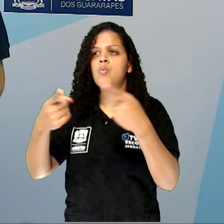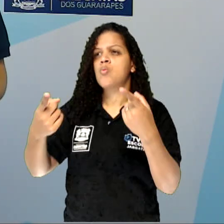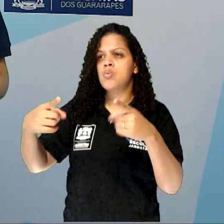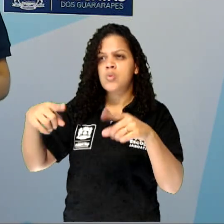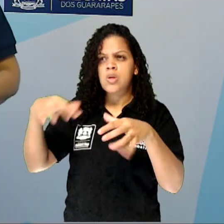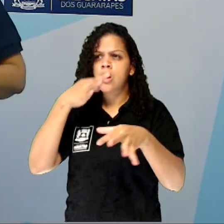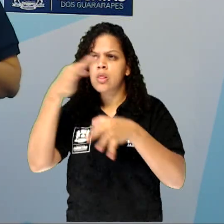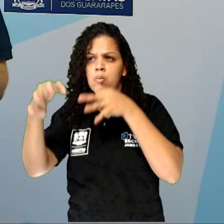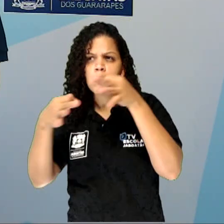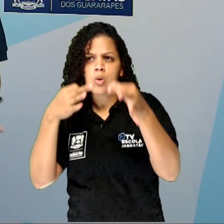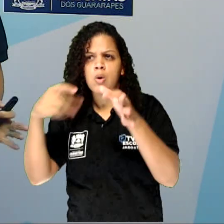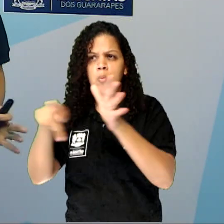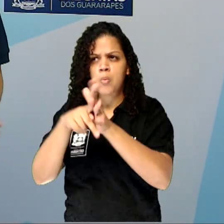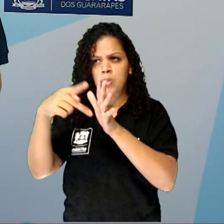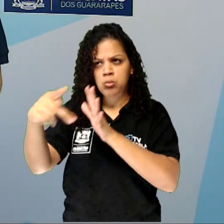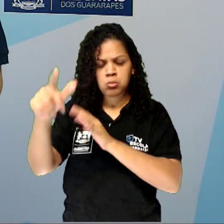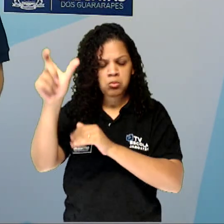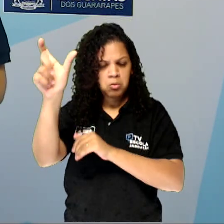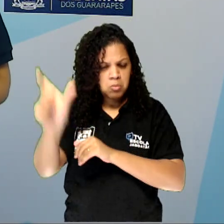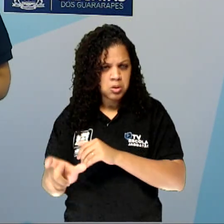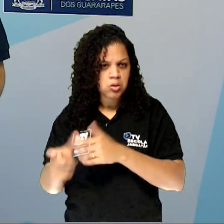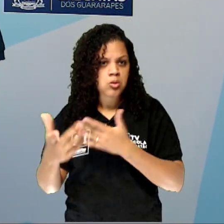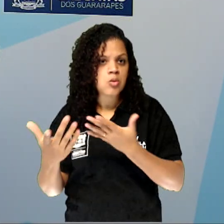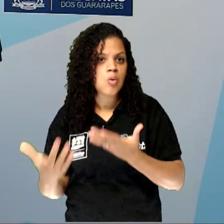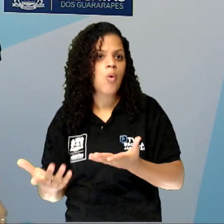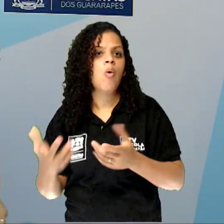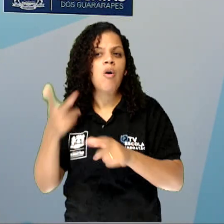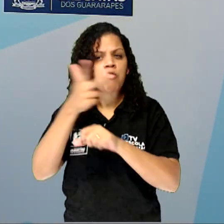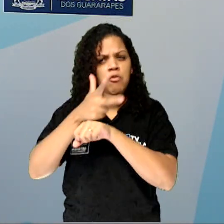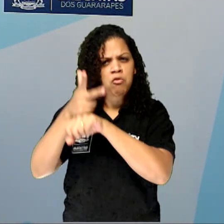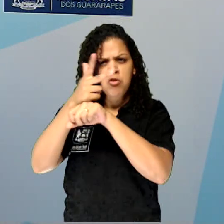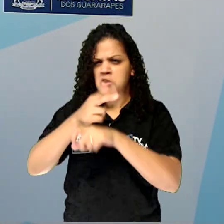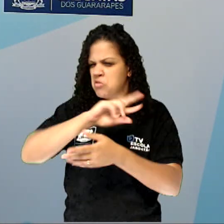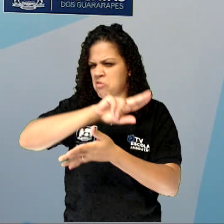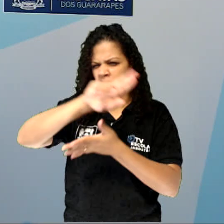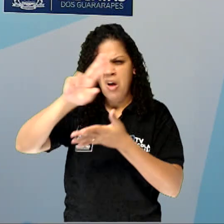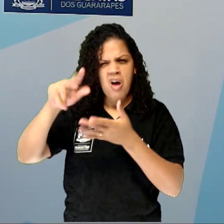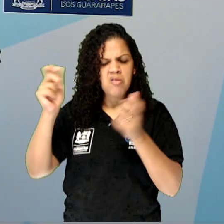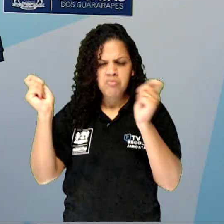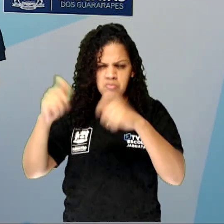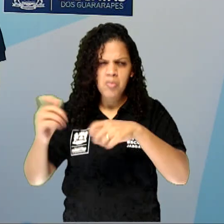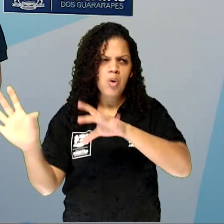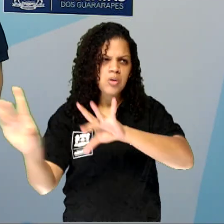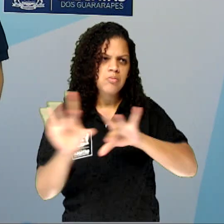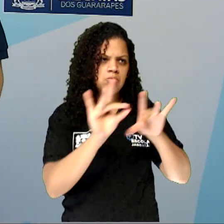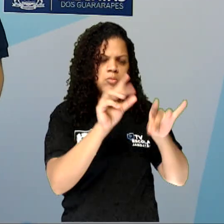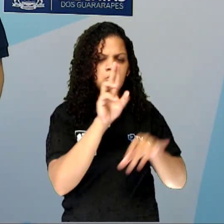vídeo, enfim, as possibilidades são inúmeras.